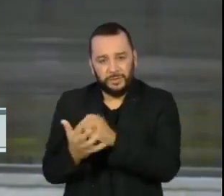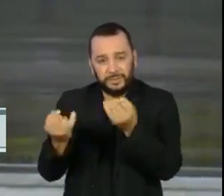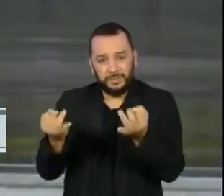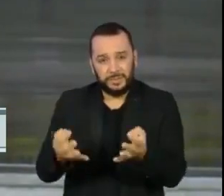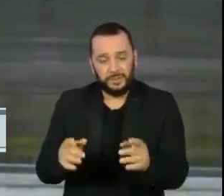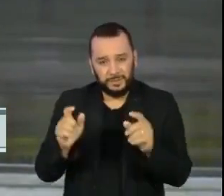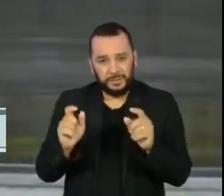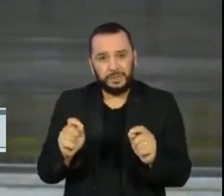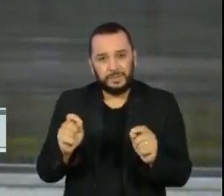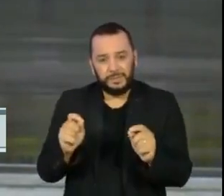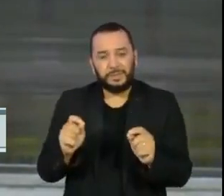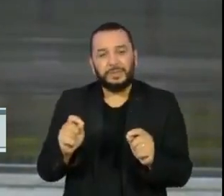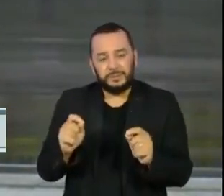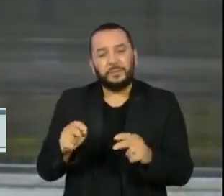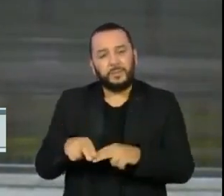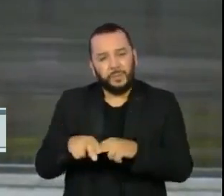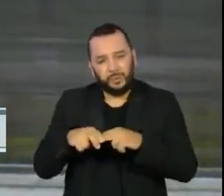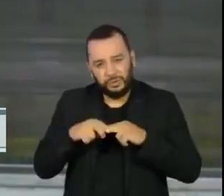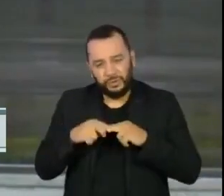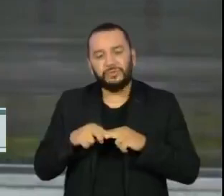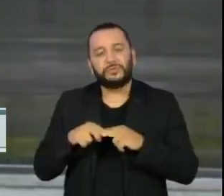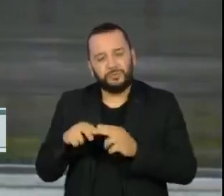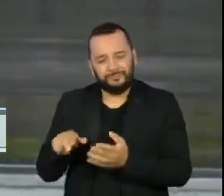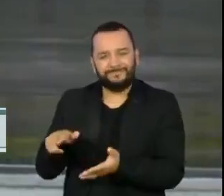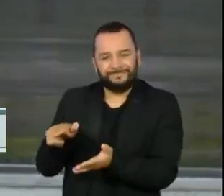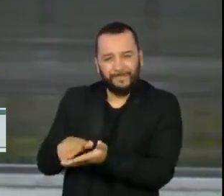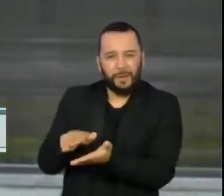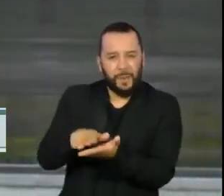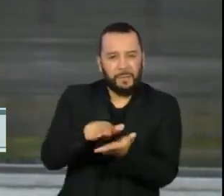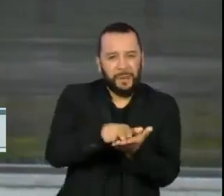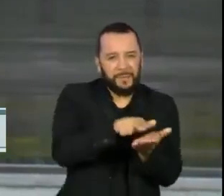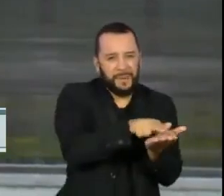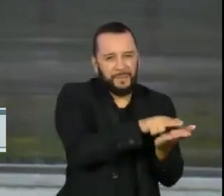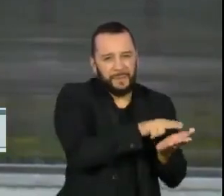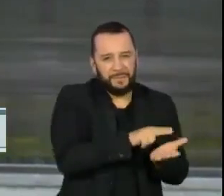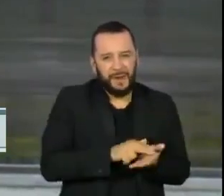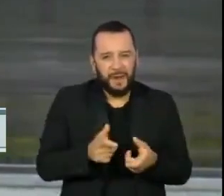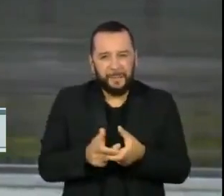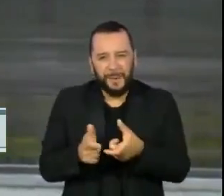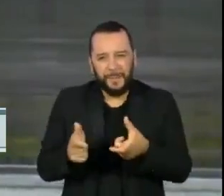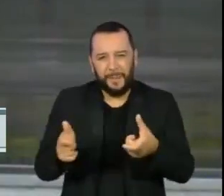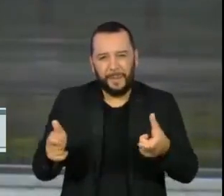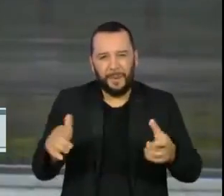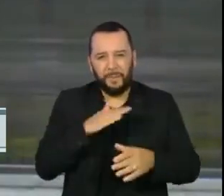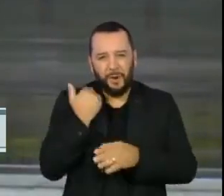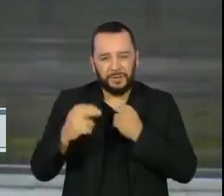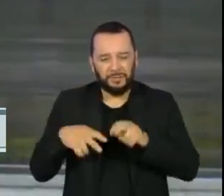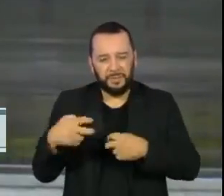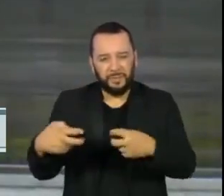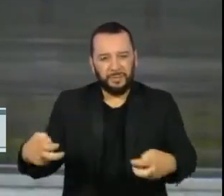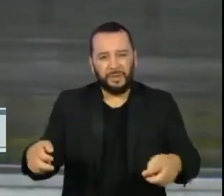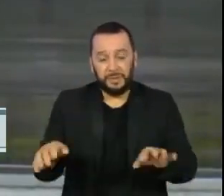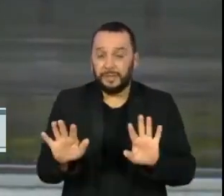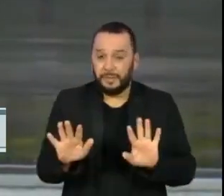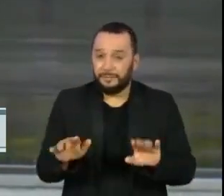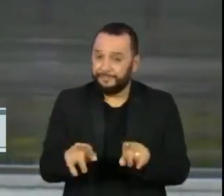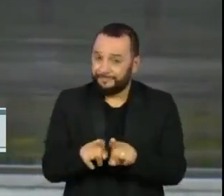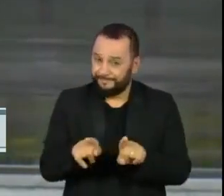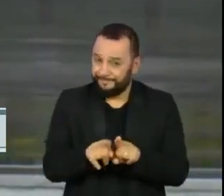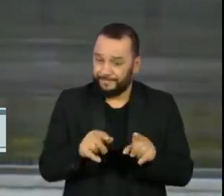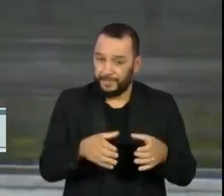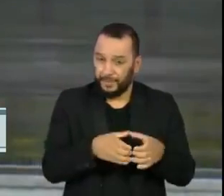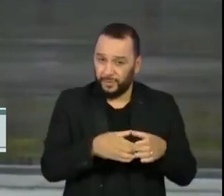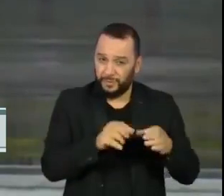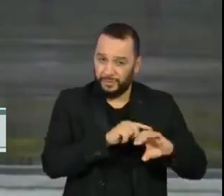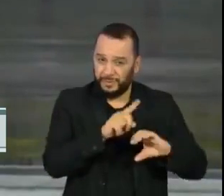apontam várias causas para esse desastre. E também cientistas que colaboram e contribuem